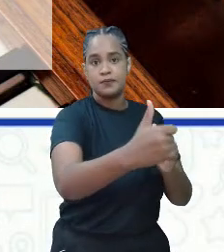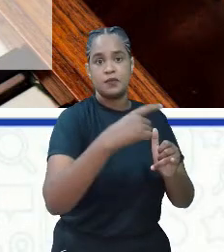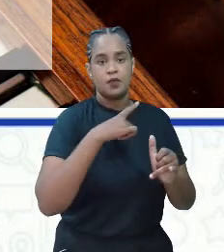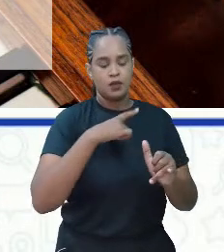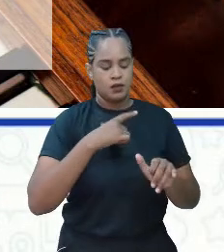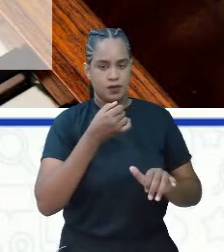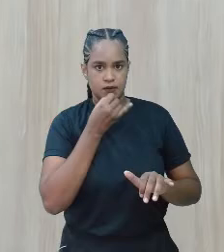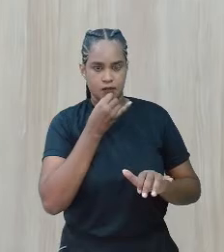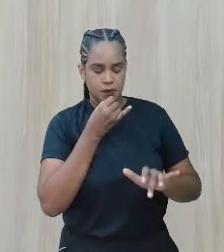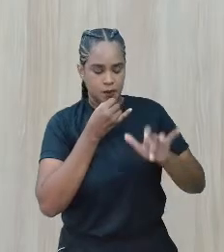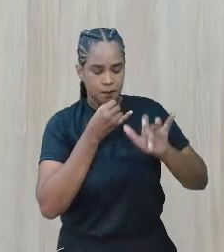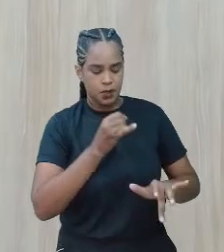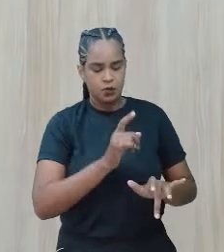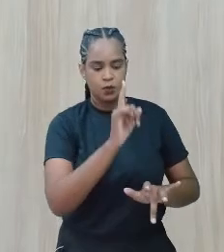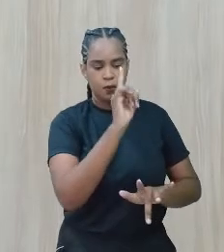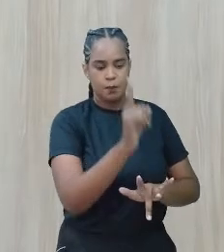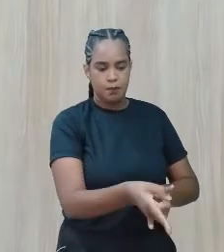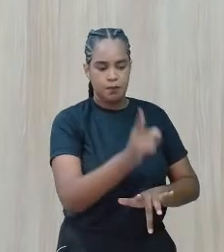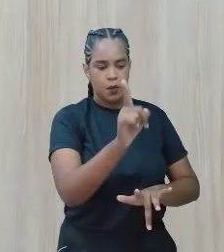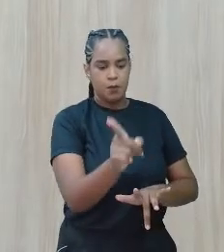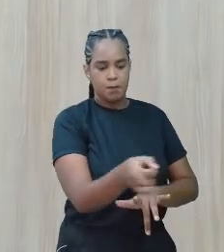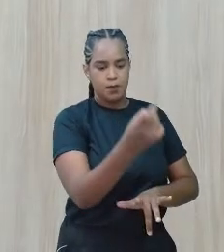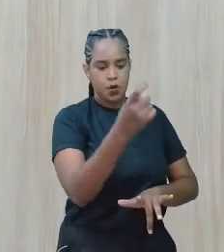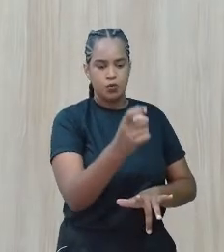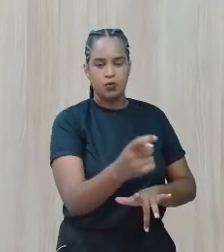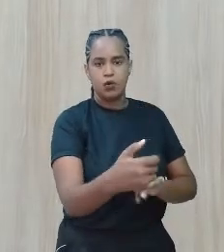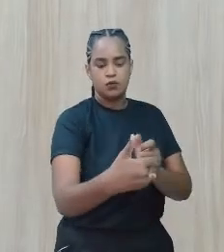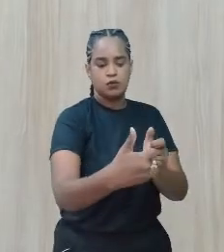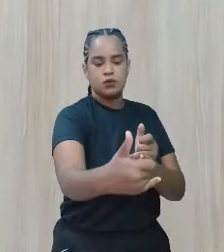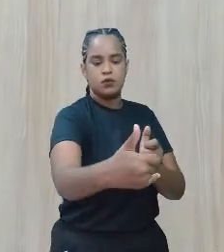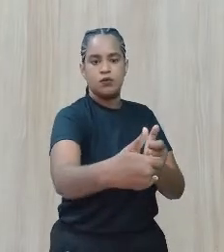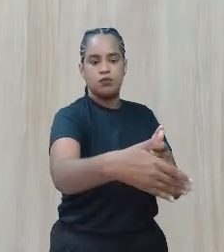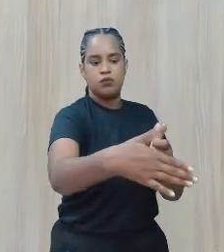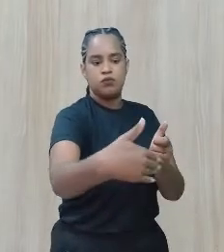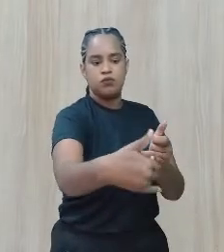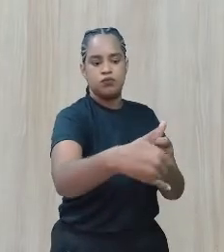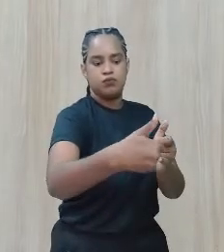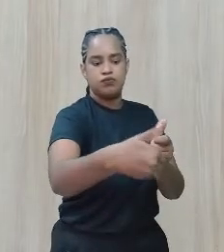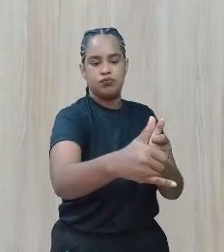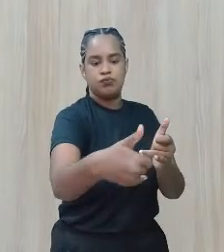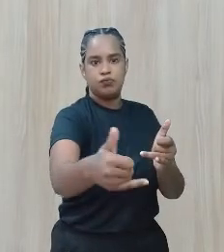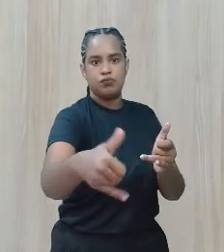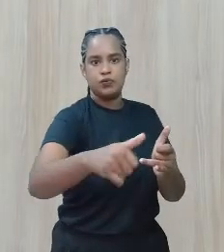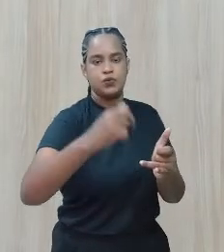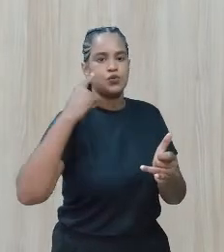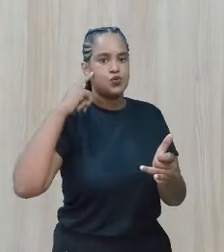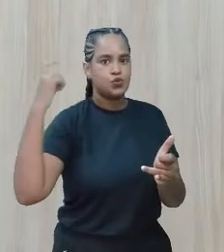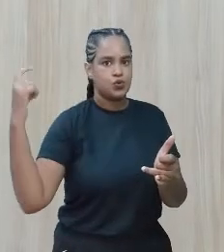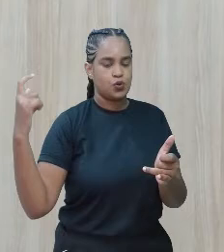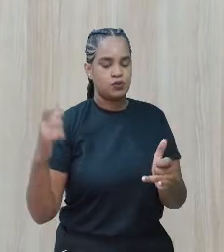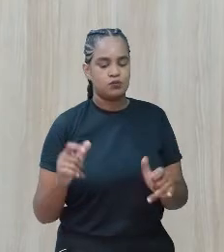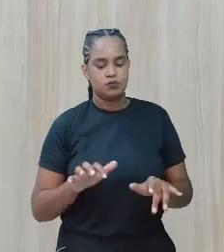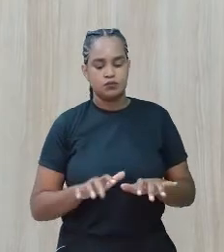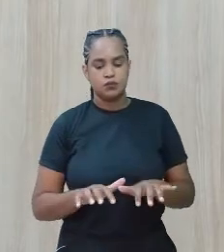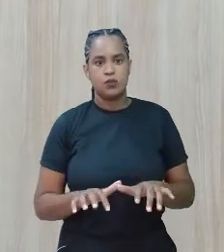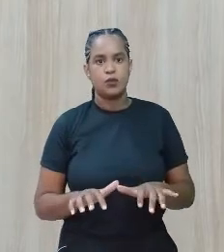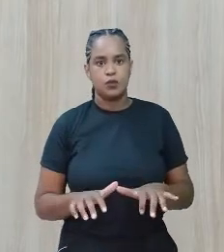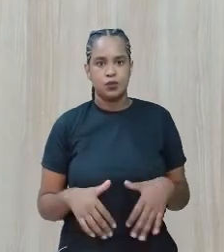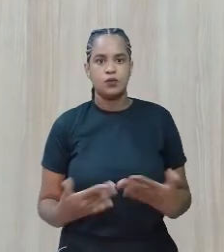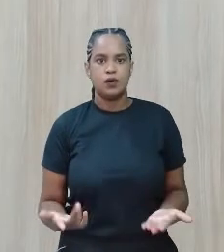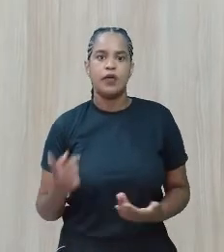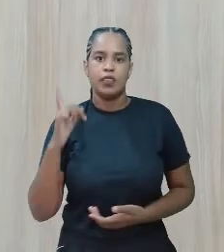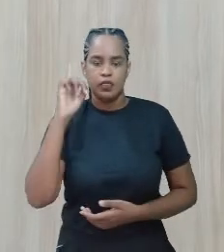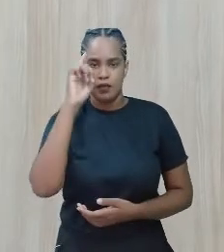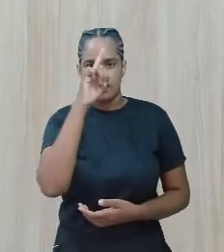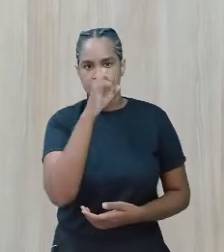Toda vez que o músico toca na tecla, ela bate em um martelo que toca num conjunto de cordas, tá? Ficaria muito difícil para